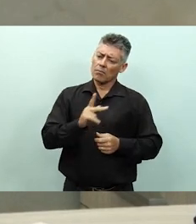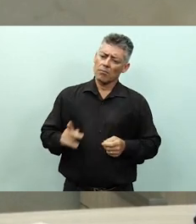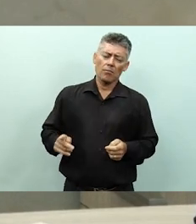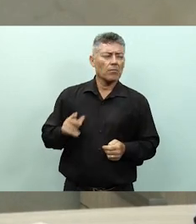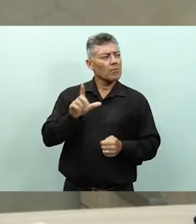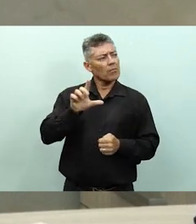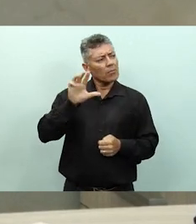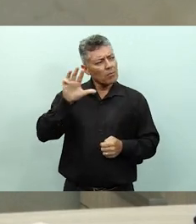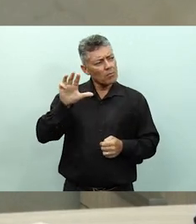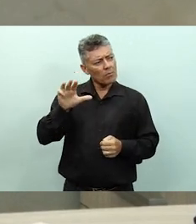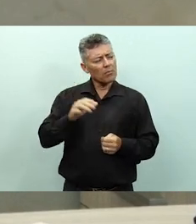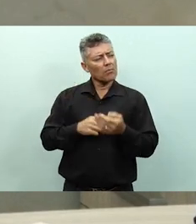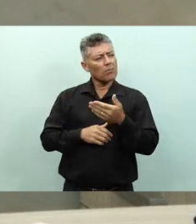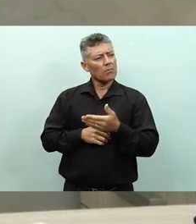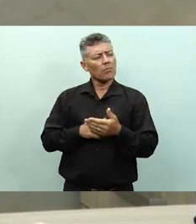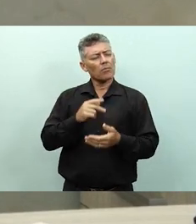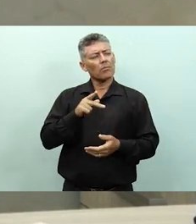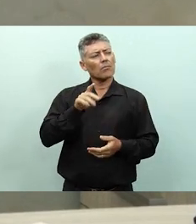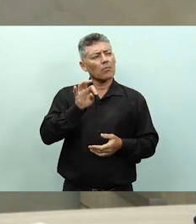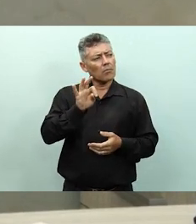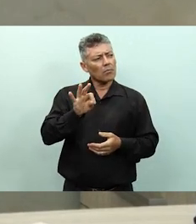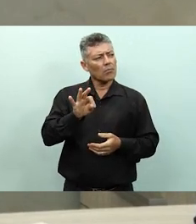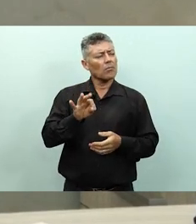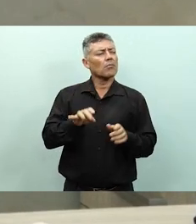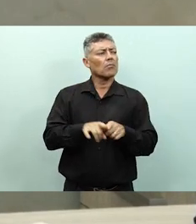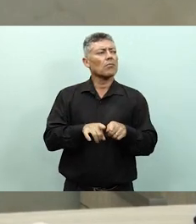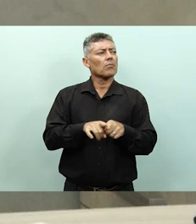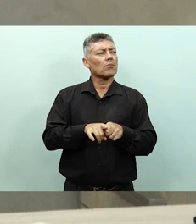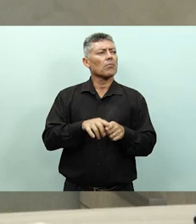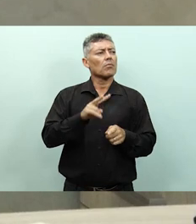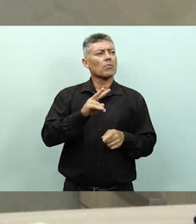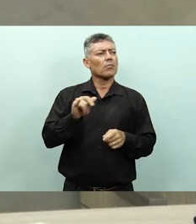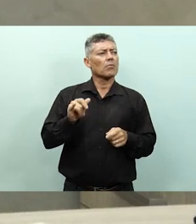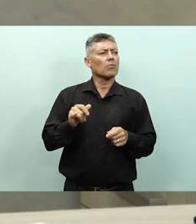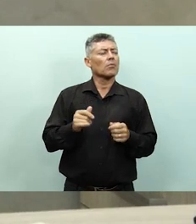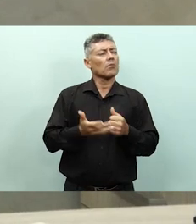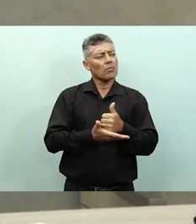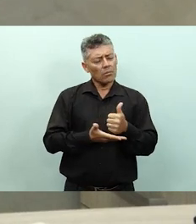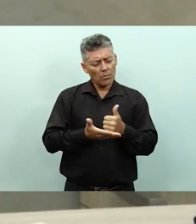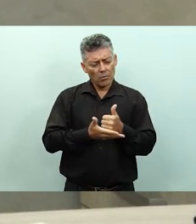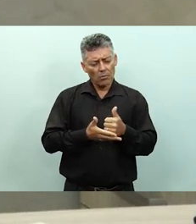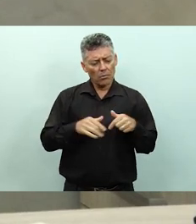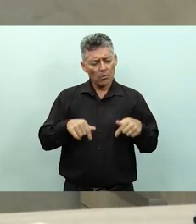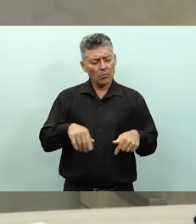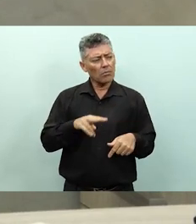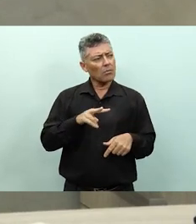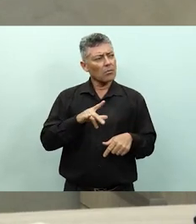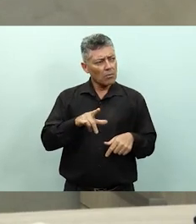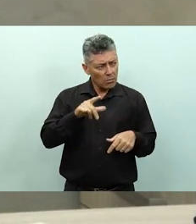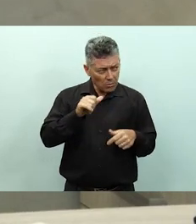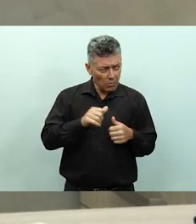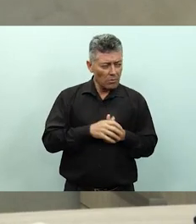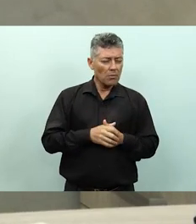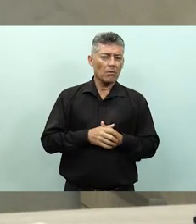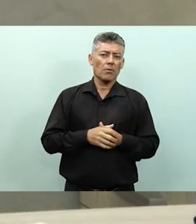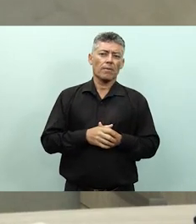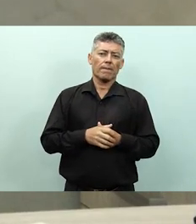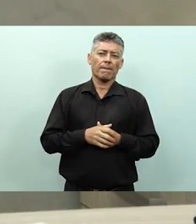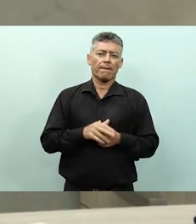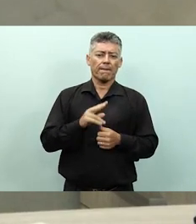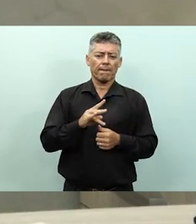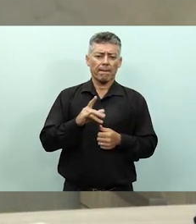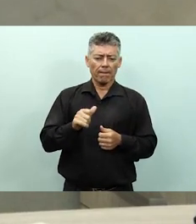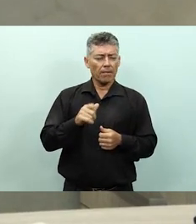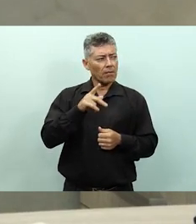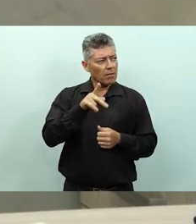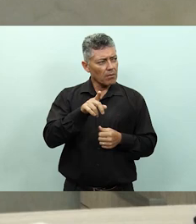Lula, que o PT, inclusive, veio a fazer parte da base do governo Vilma. Então, Vilma era